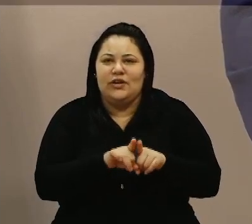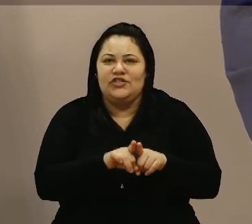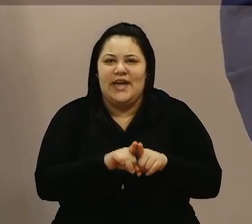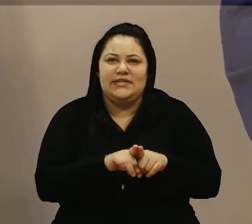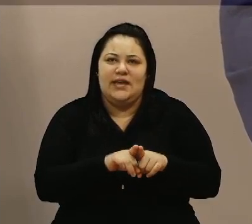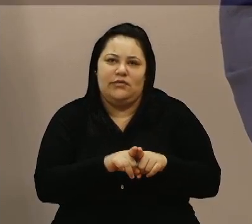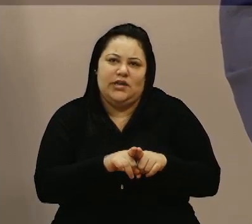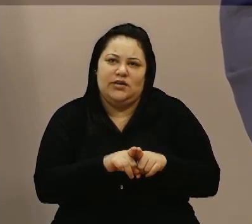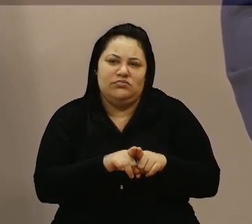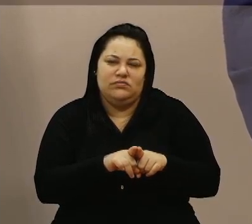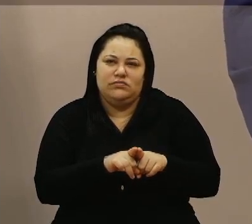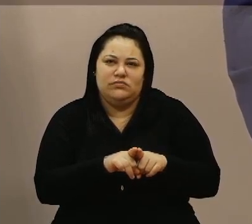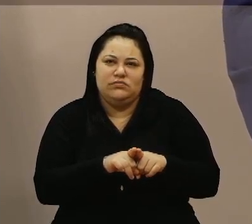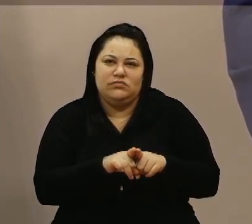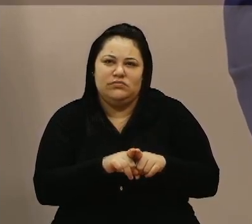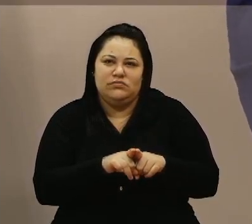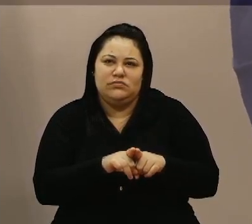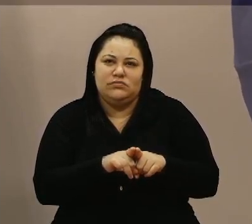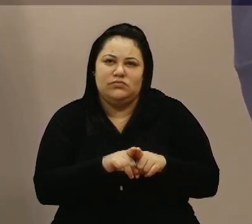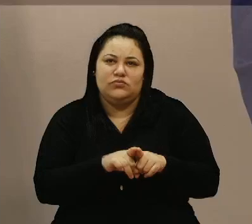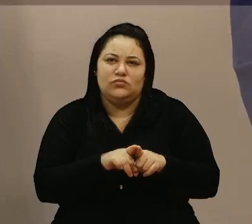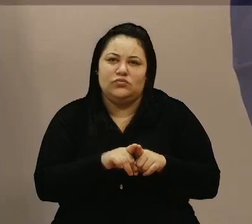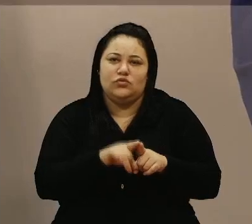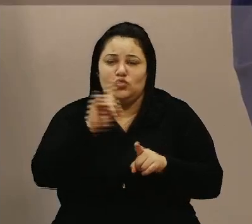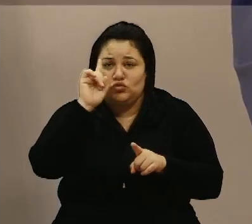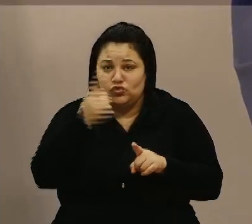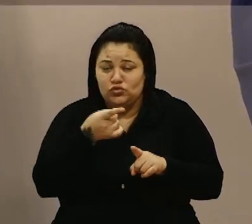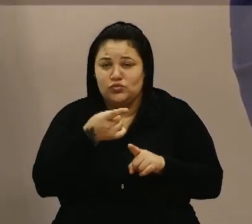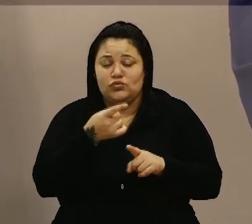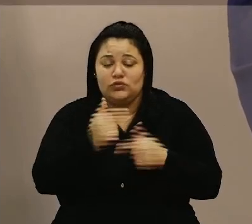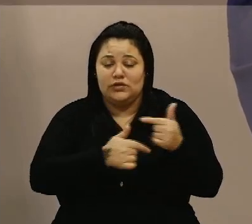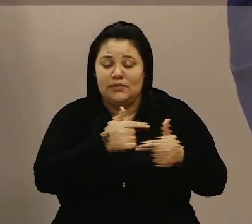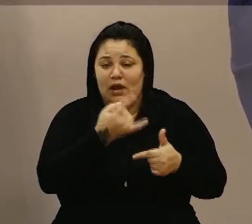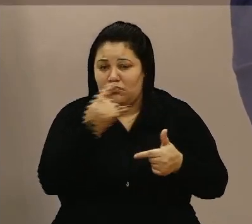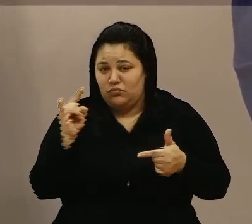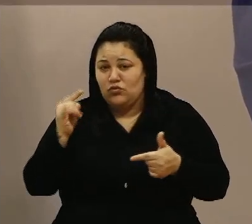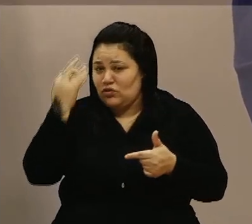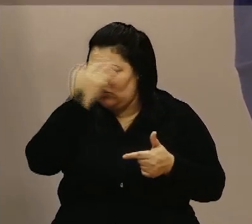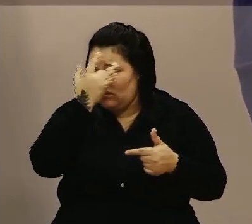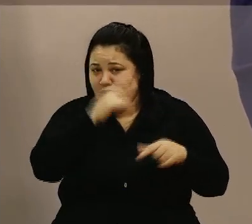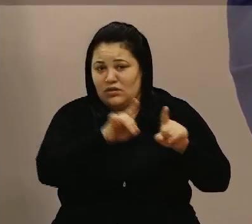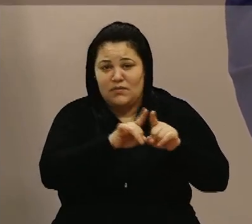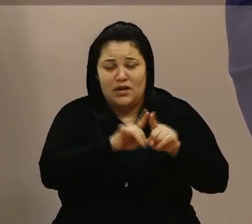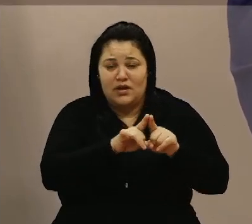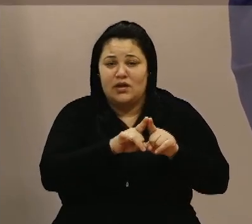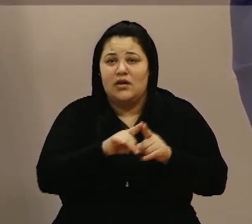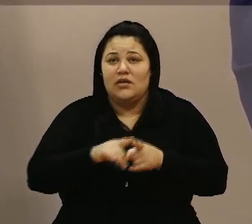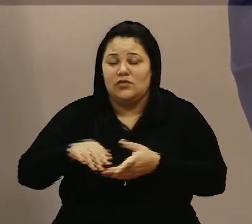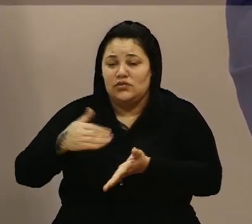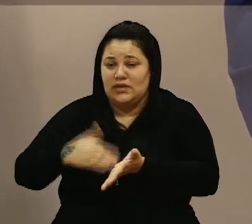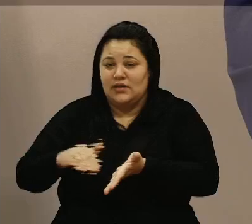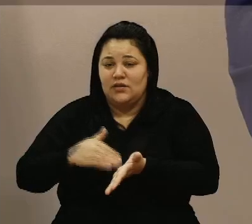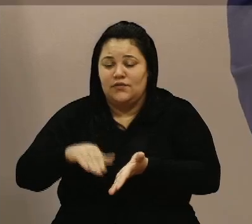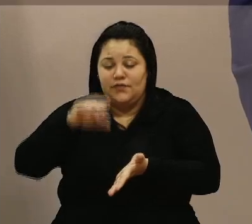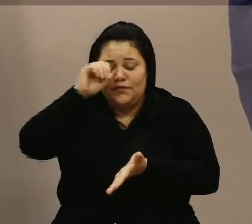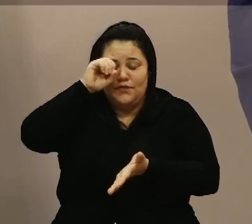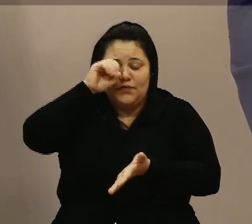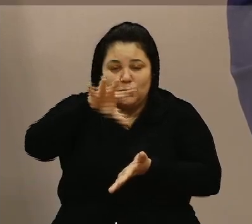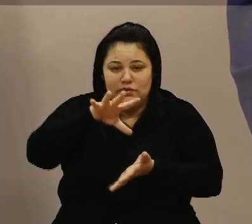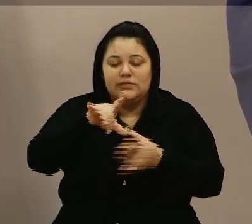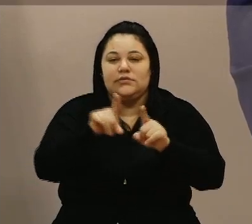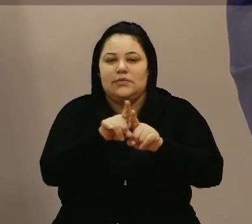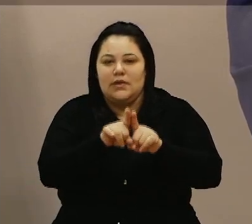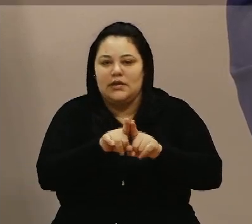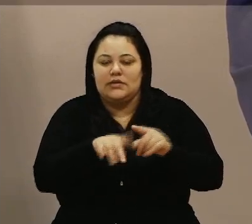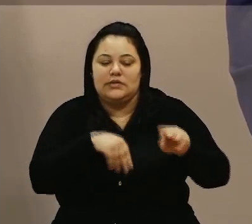Adiló, sendo que é o adjunto do secretário Fiuza, e temos que entender, e eu tenho certeza que o Fiuza também